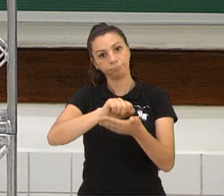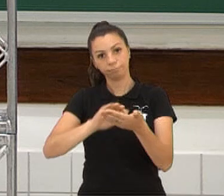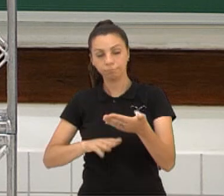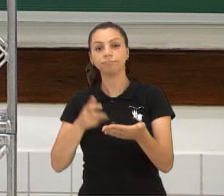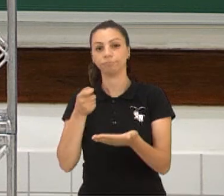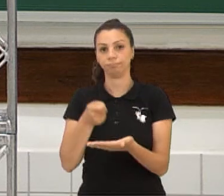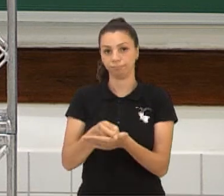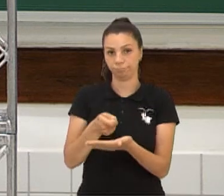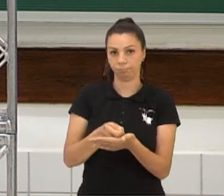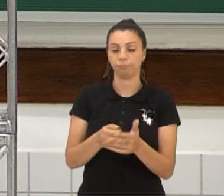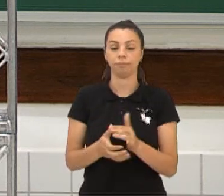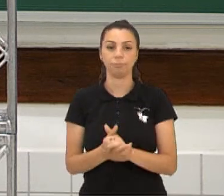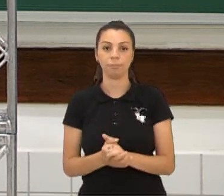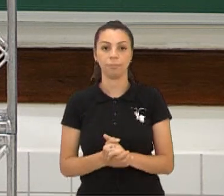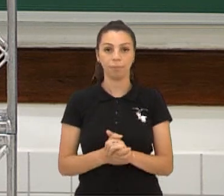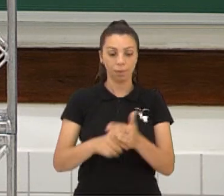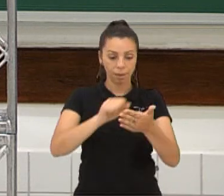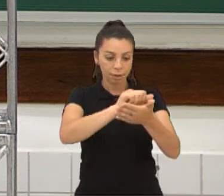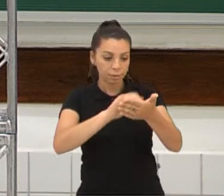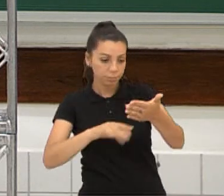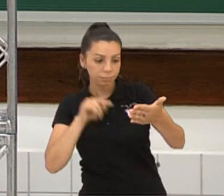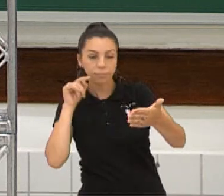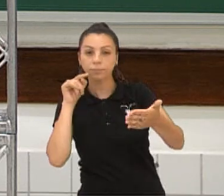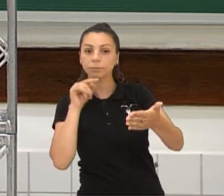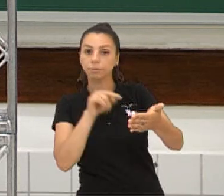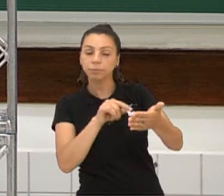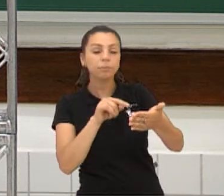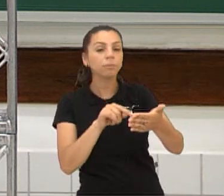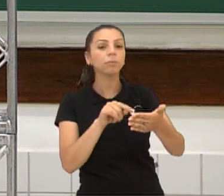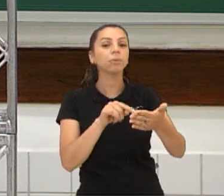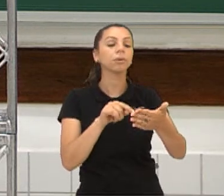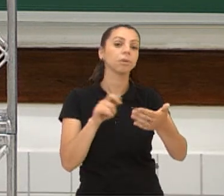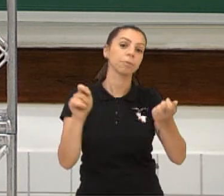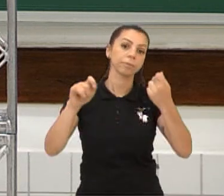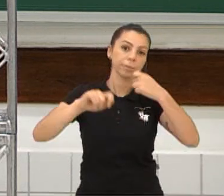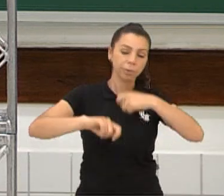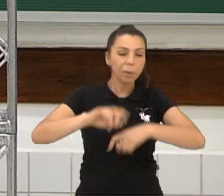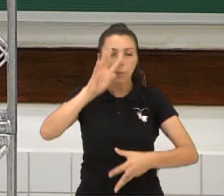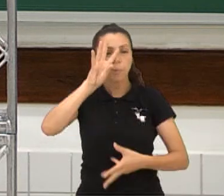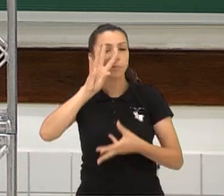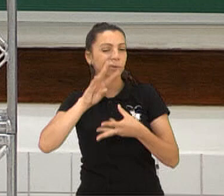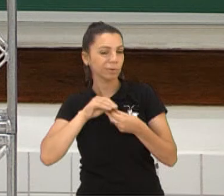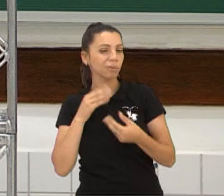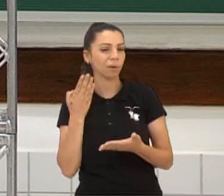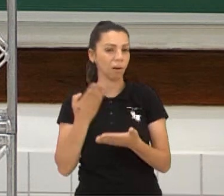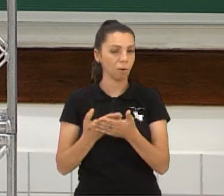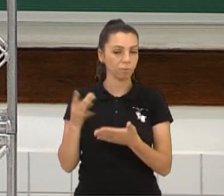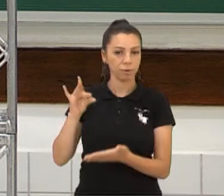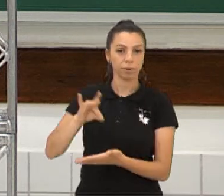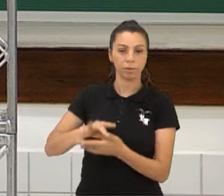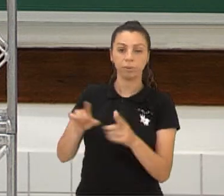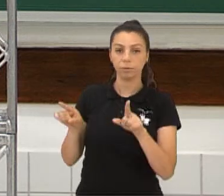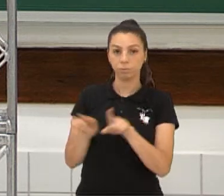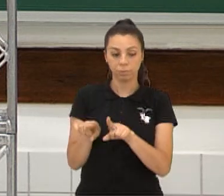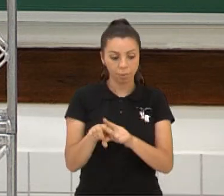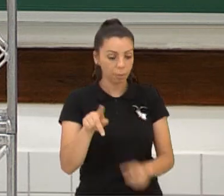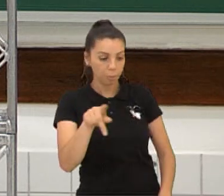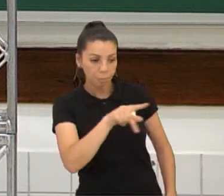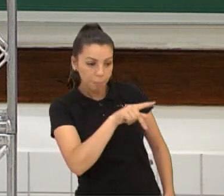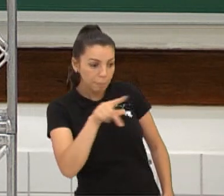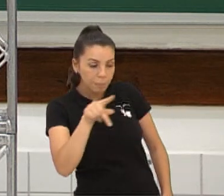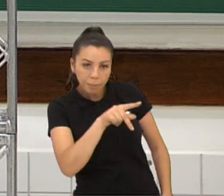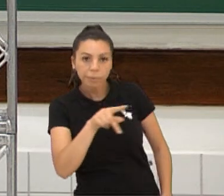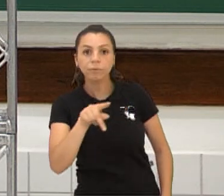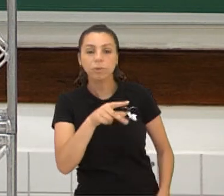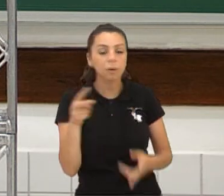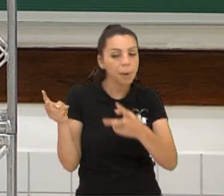obrigatória. Essa atividade faz com que você verifique se você está entendendo as aulas, faz com que o seu professor veja se você